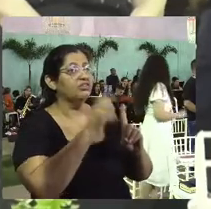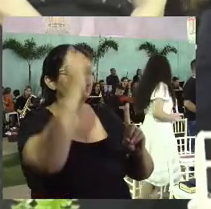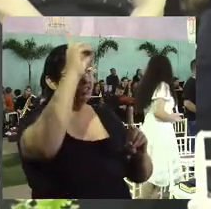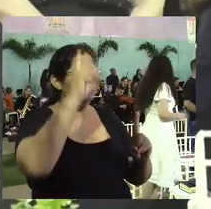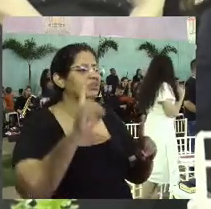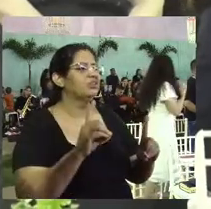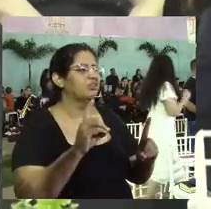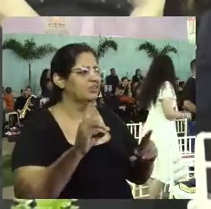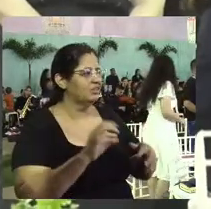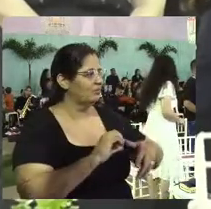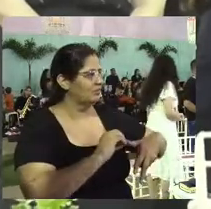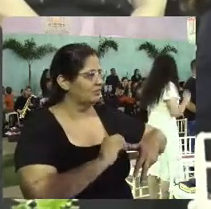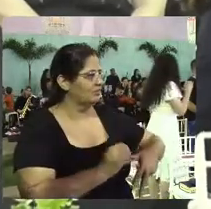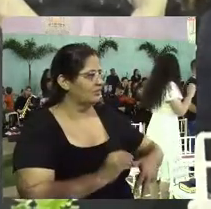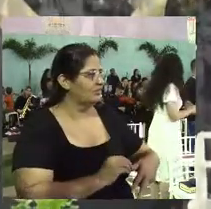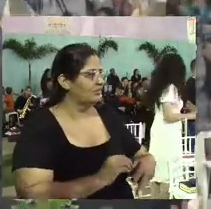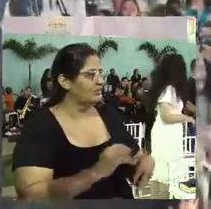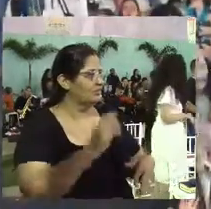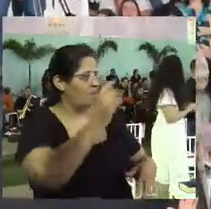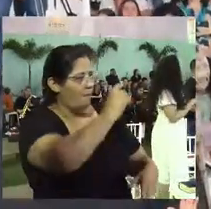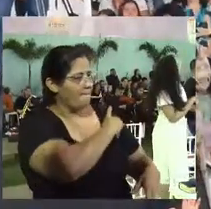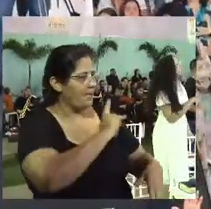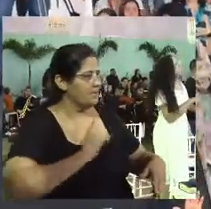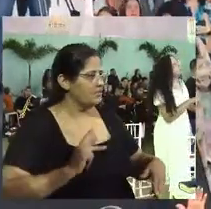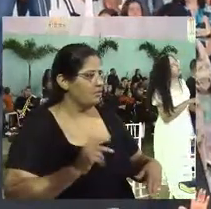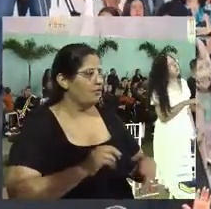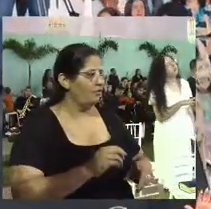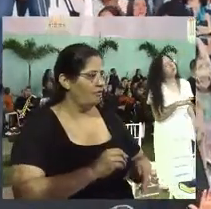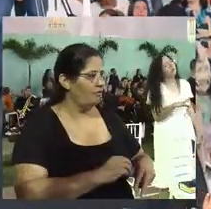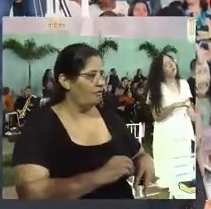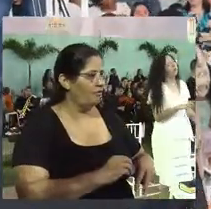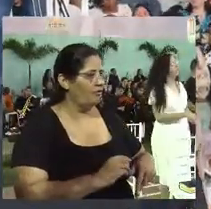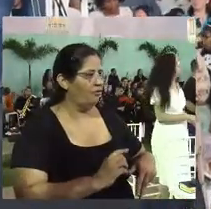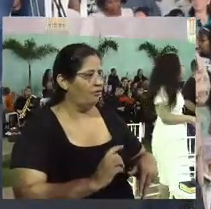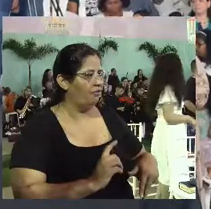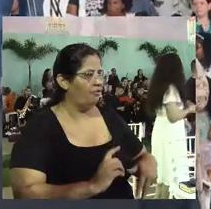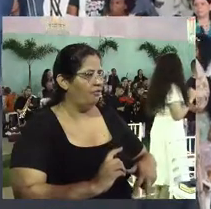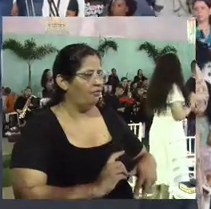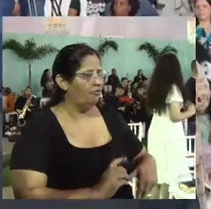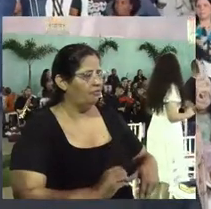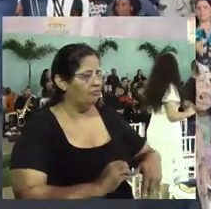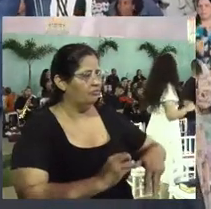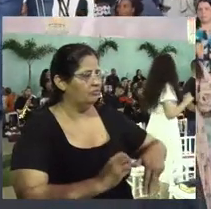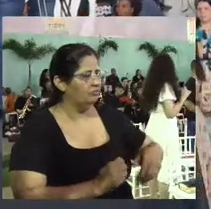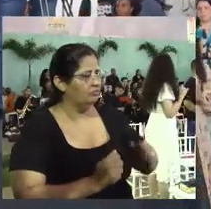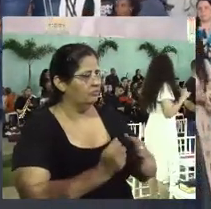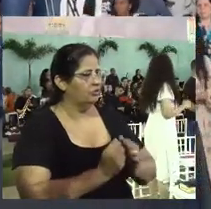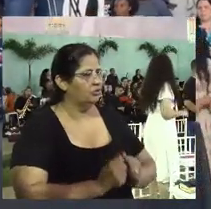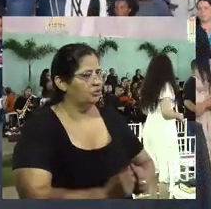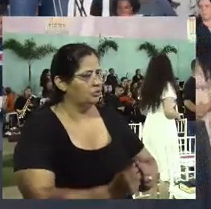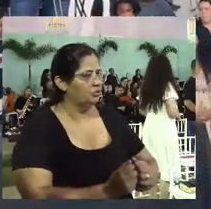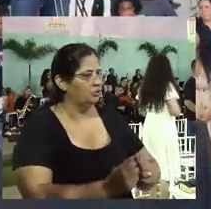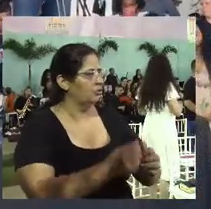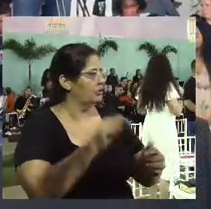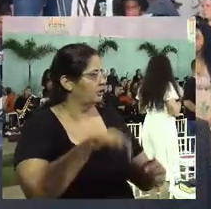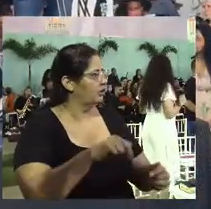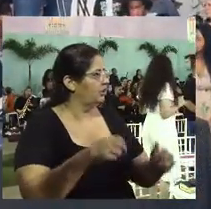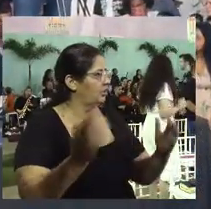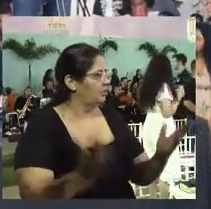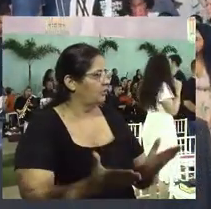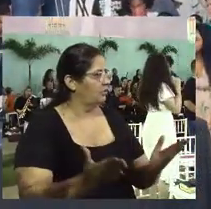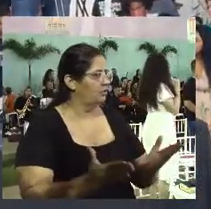teu pastor vai segurar na tua mão e você vai vir para Jesus agora Pastor André Traz ele me pastor por favor